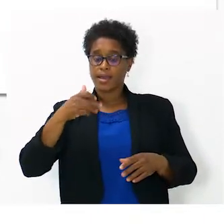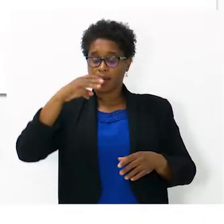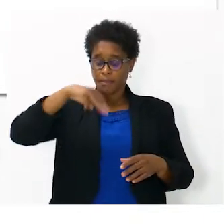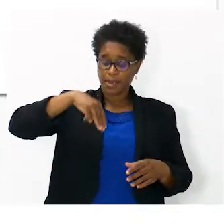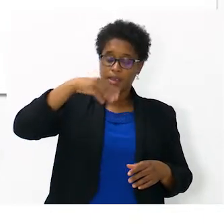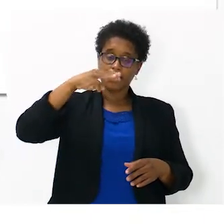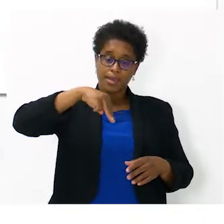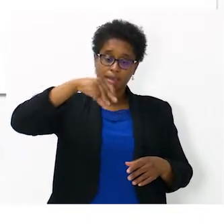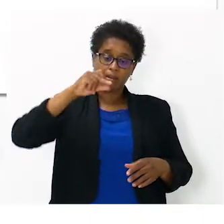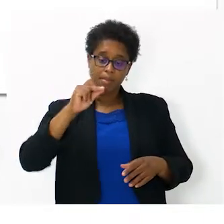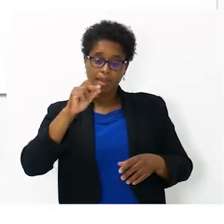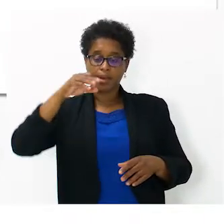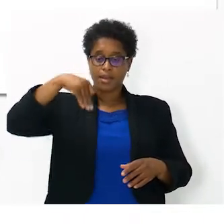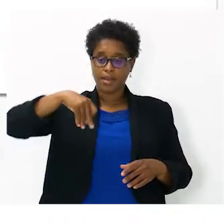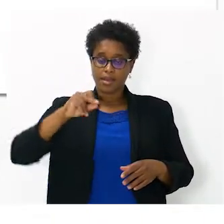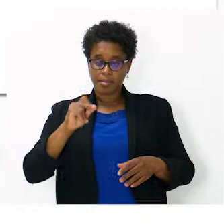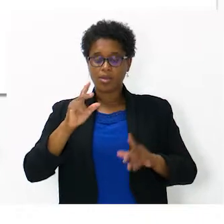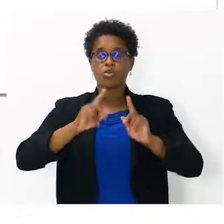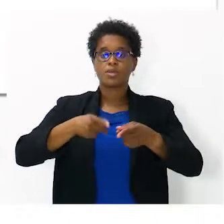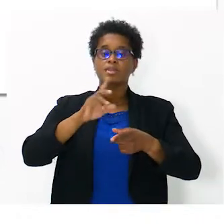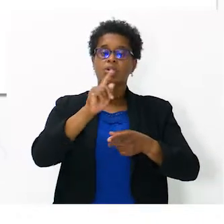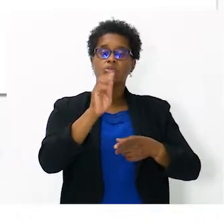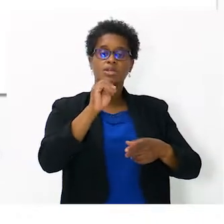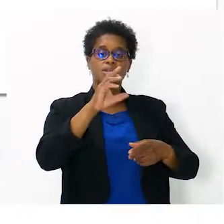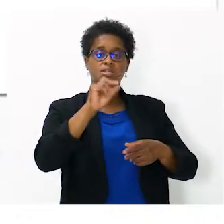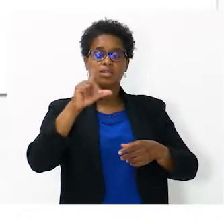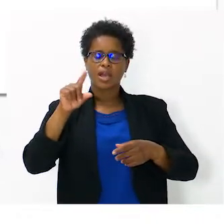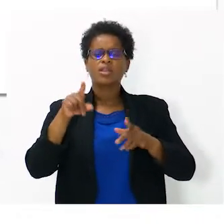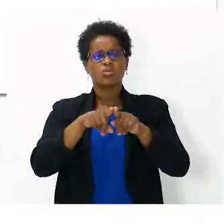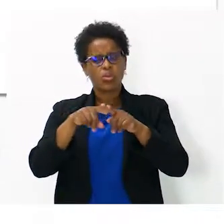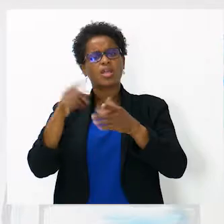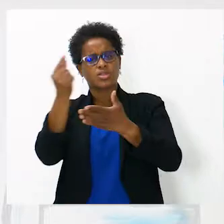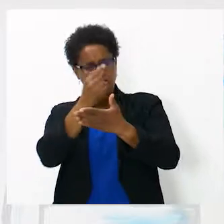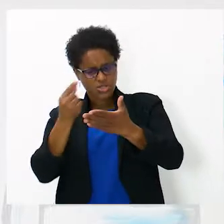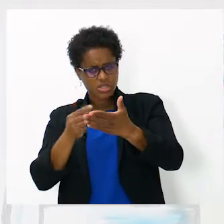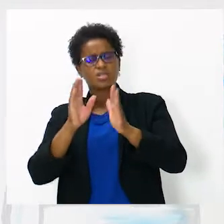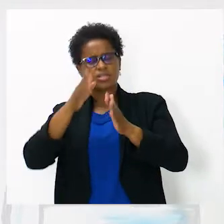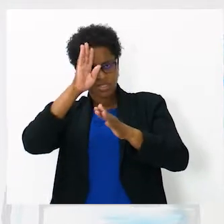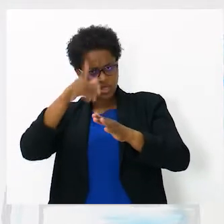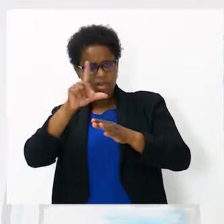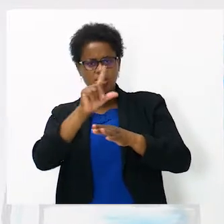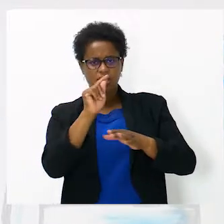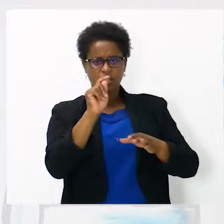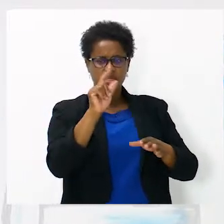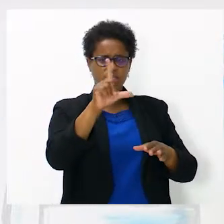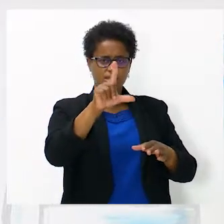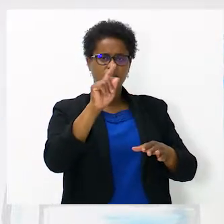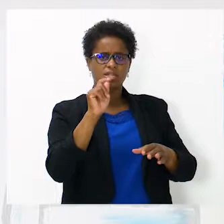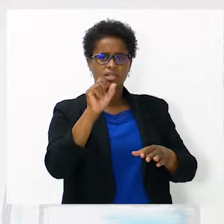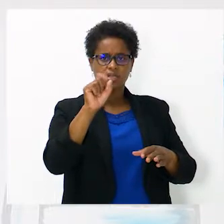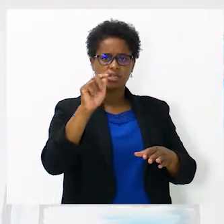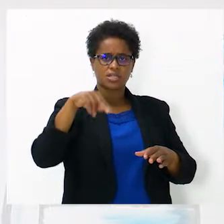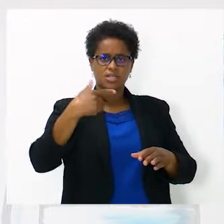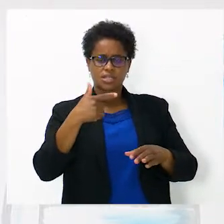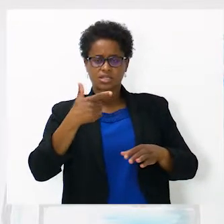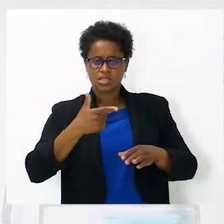com escala. A semelhança da legenda, vocês sabem, legenda é o quê? No